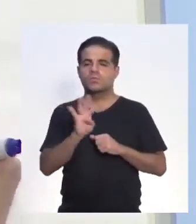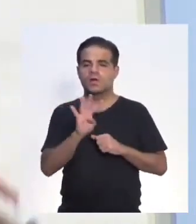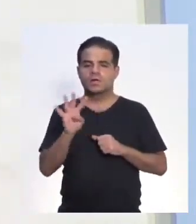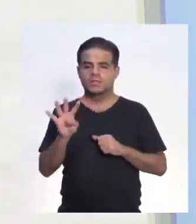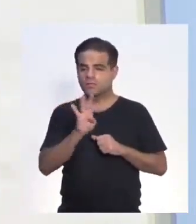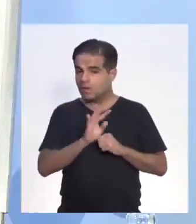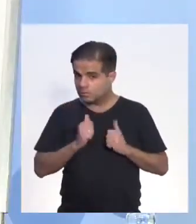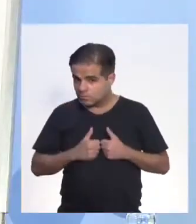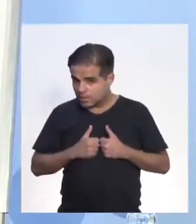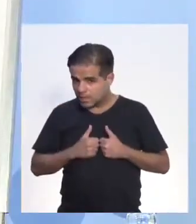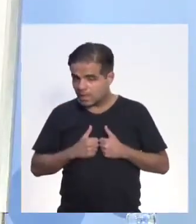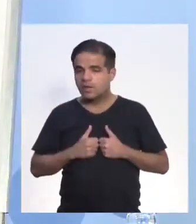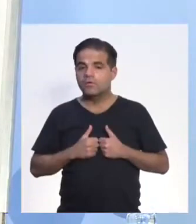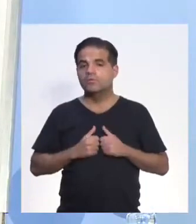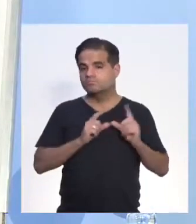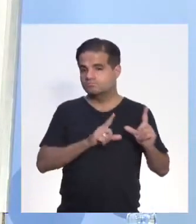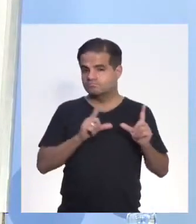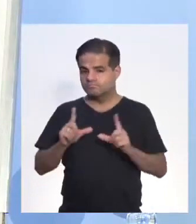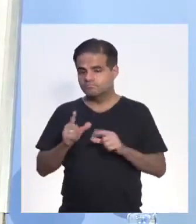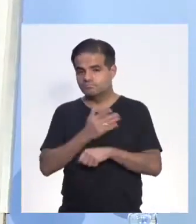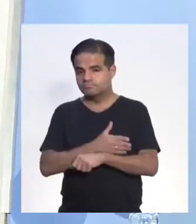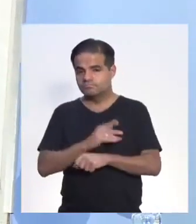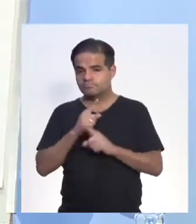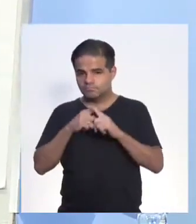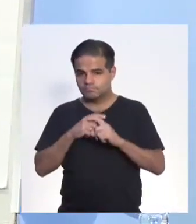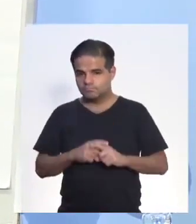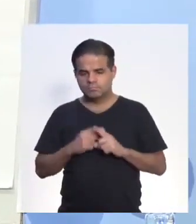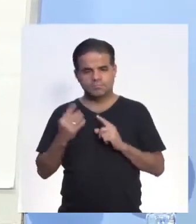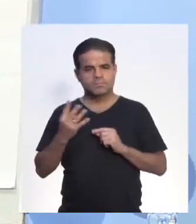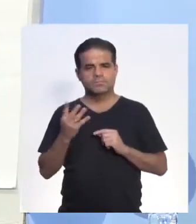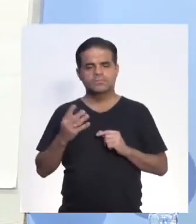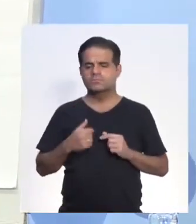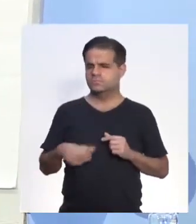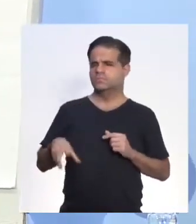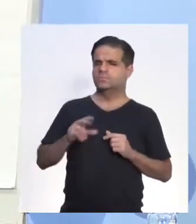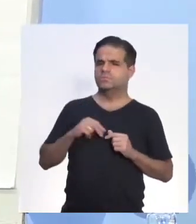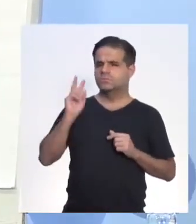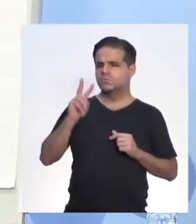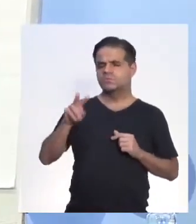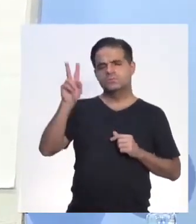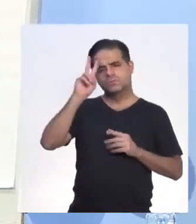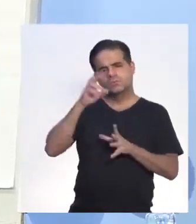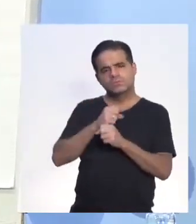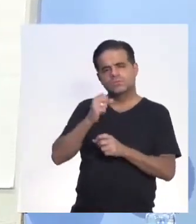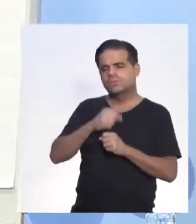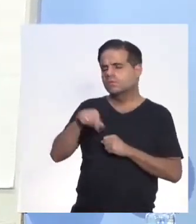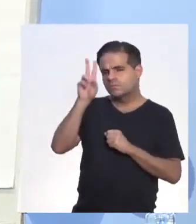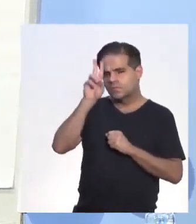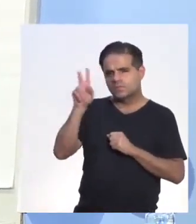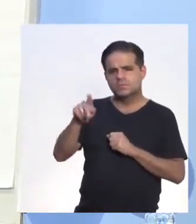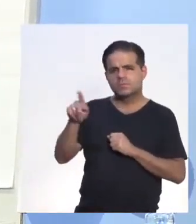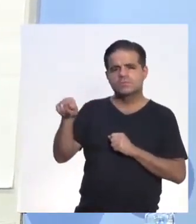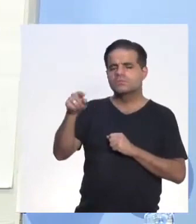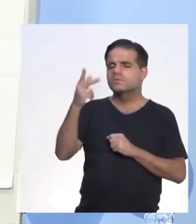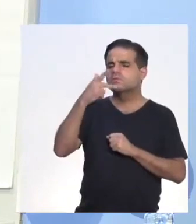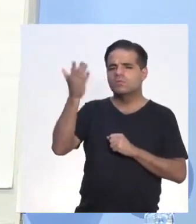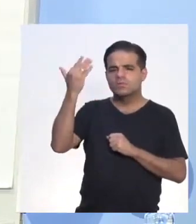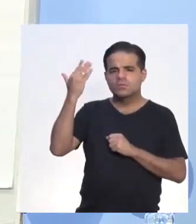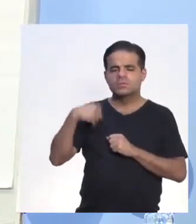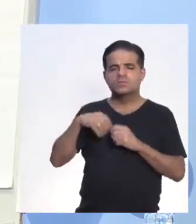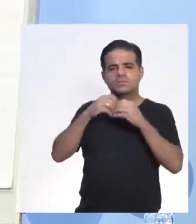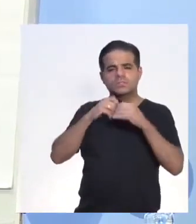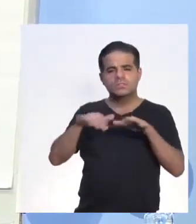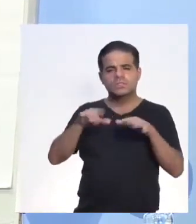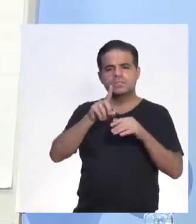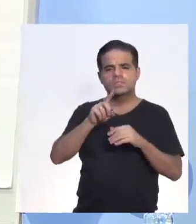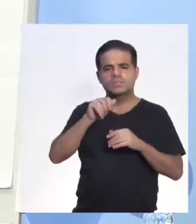44. Tudo bem? Um lado vezes outro deu 44? Fala, nossa, professora, eu estou vendo essa continha, eu estou lembrando de você. Porque você falou outro dia de